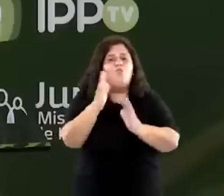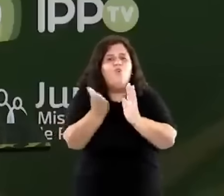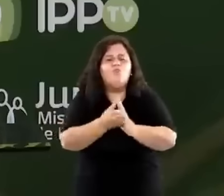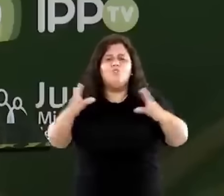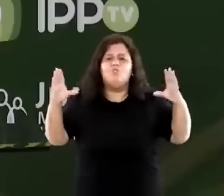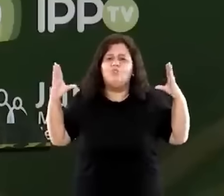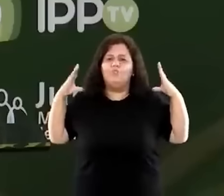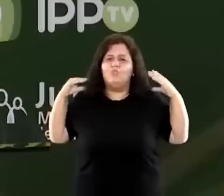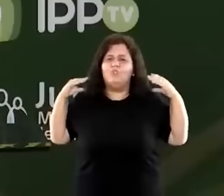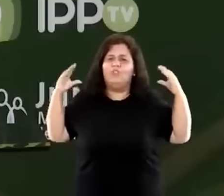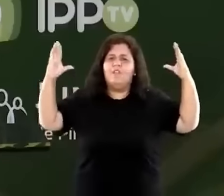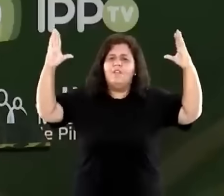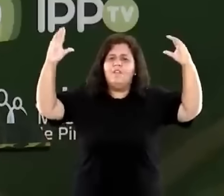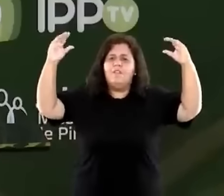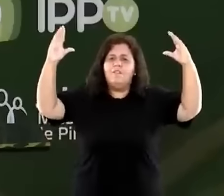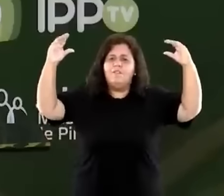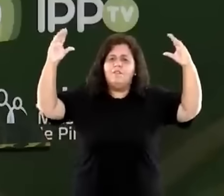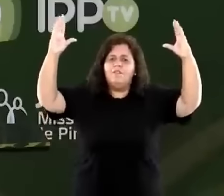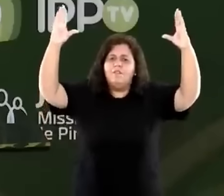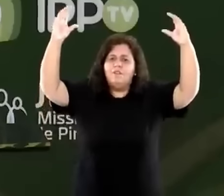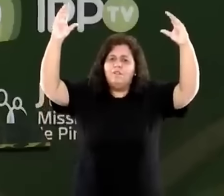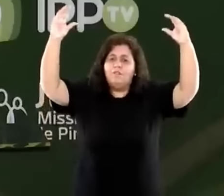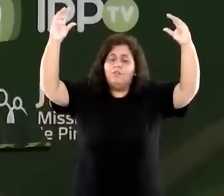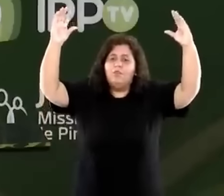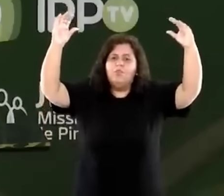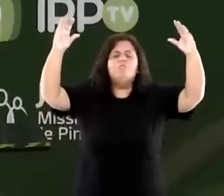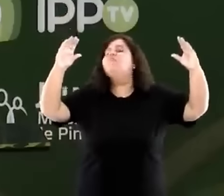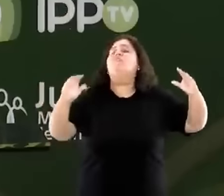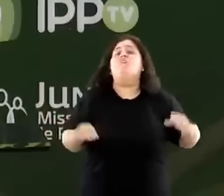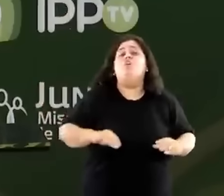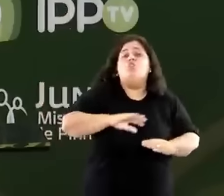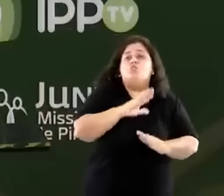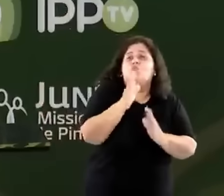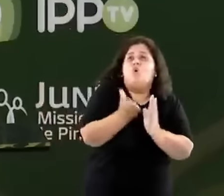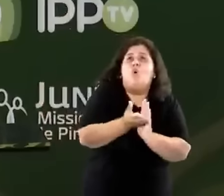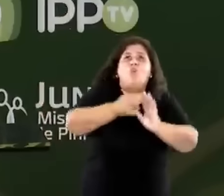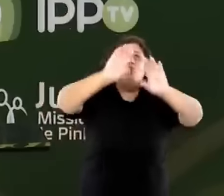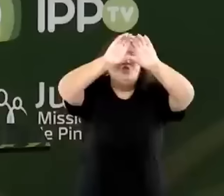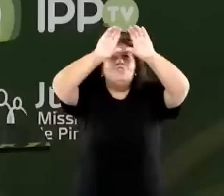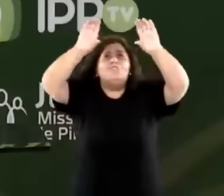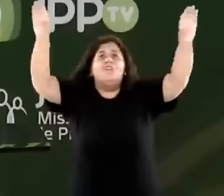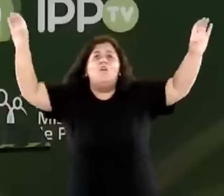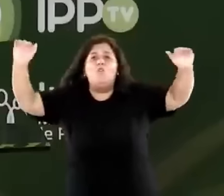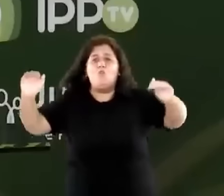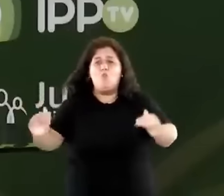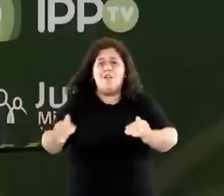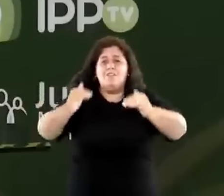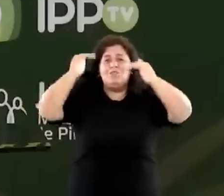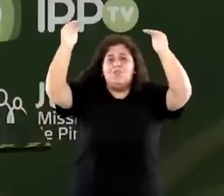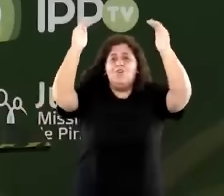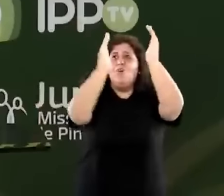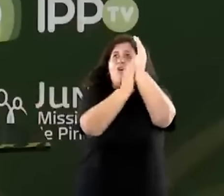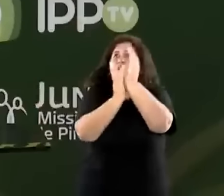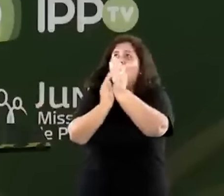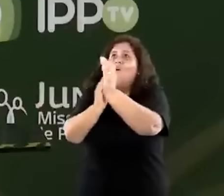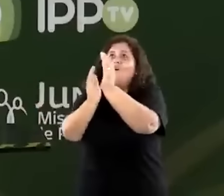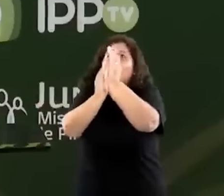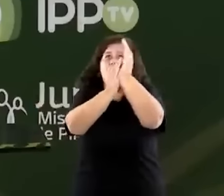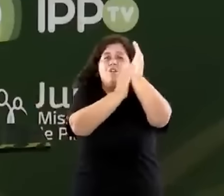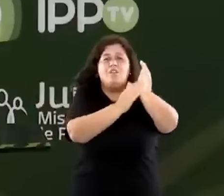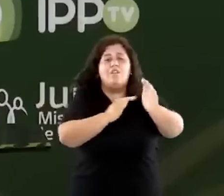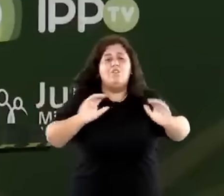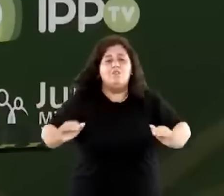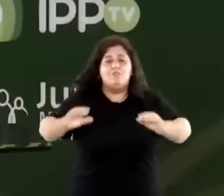Celestiais que todo o céu o adora todo o céu o exalta todo o céu o